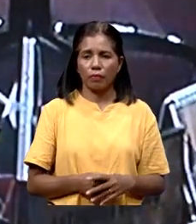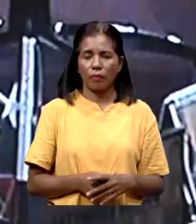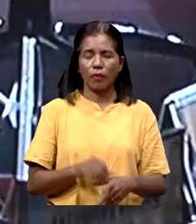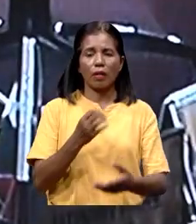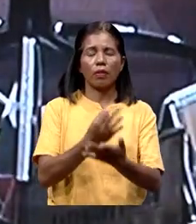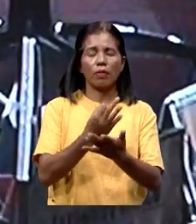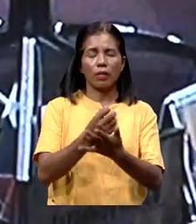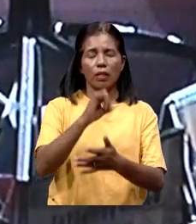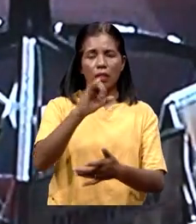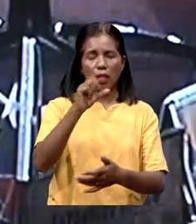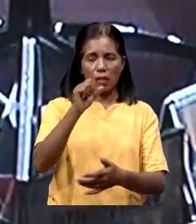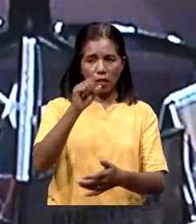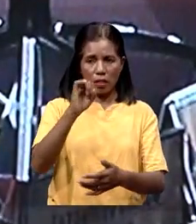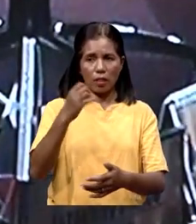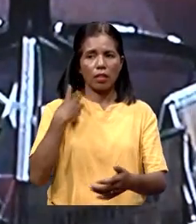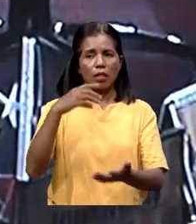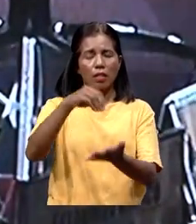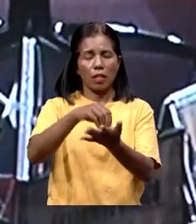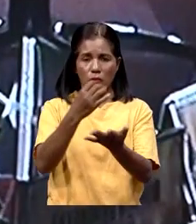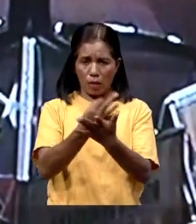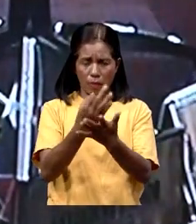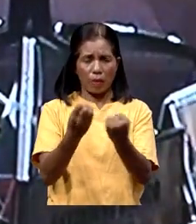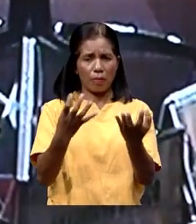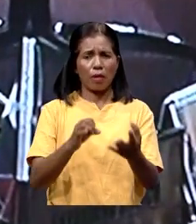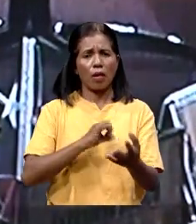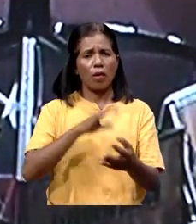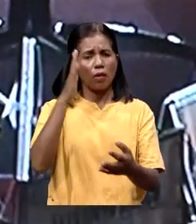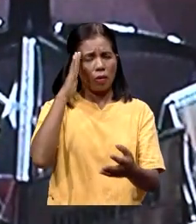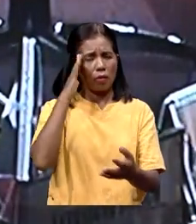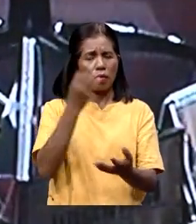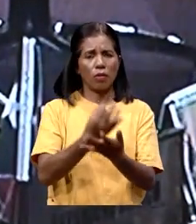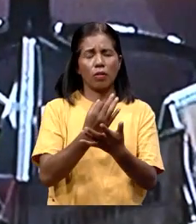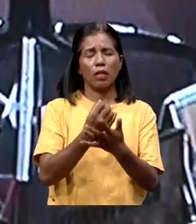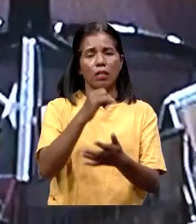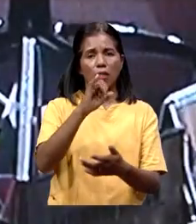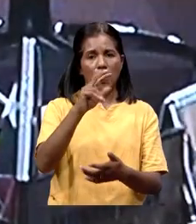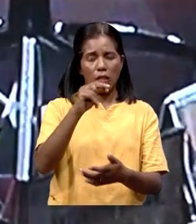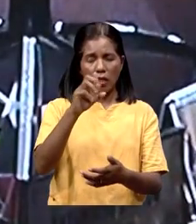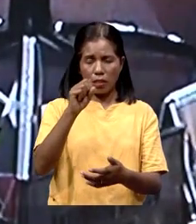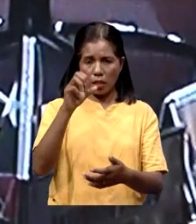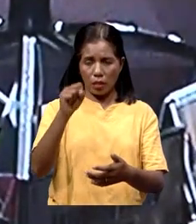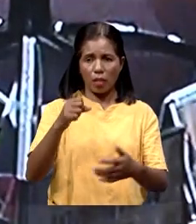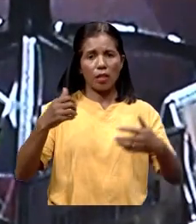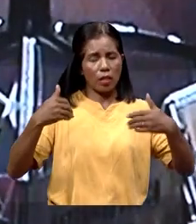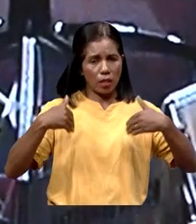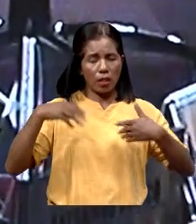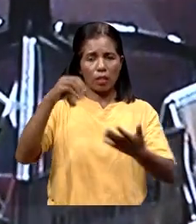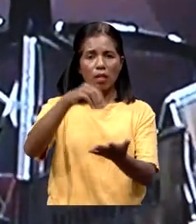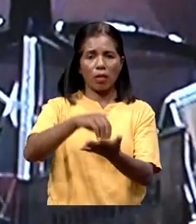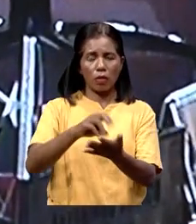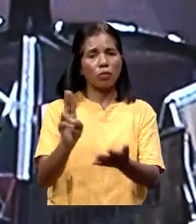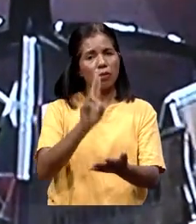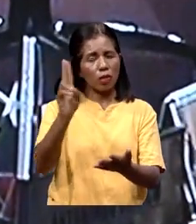Fundo segurança social. Então ele cria fundo barbara. Mas vai haver um fundo segurança social né, né investe na casa se